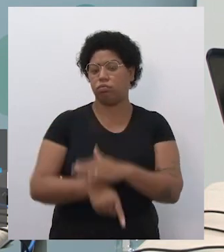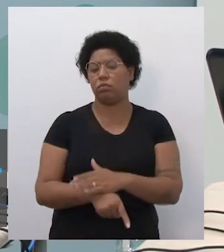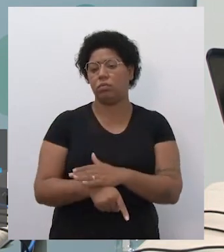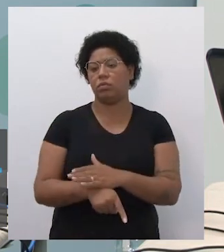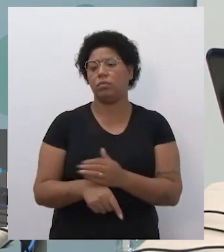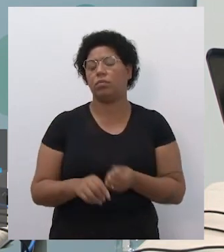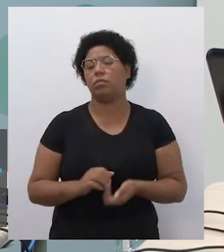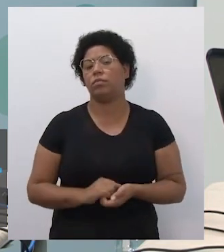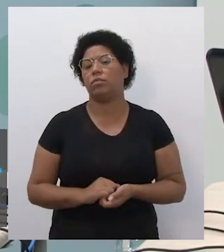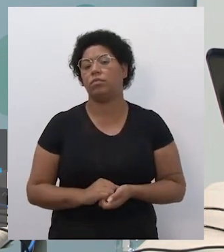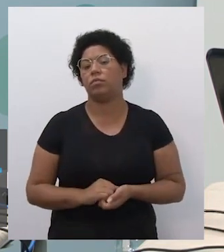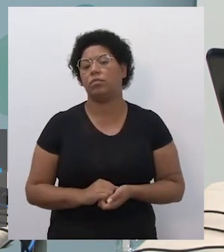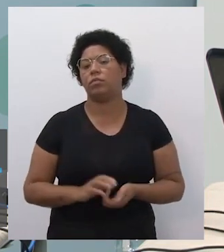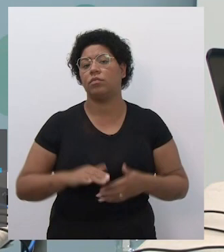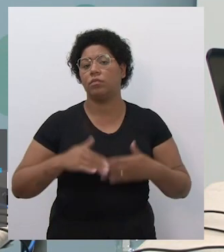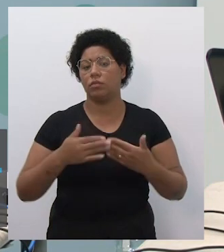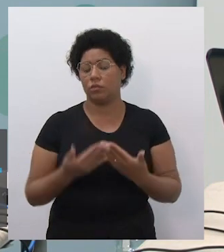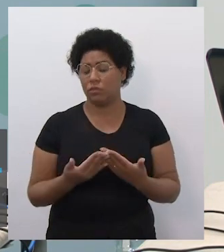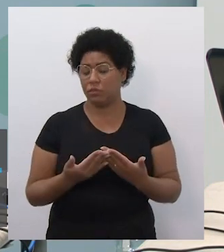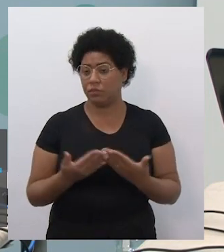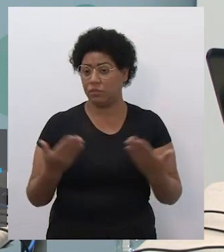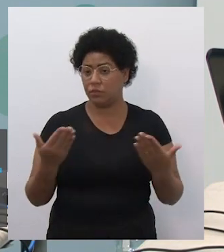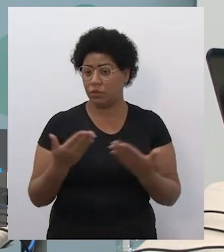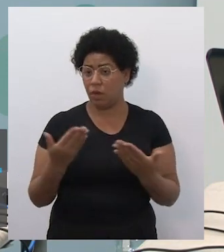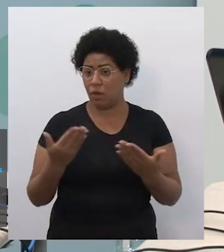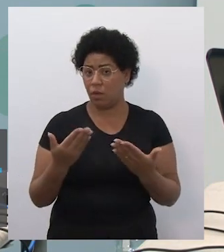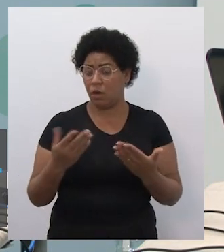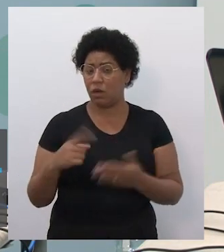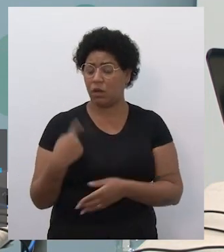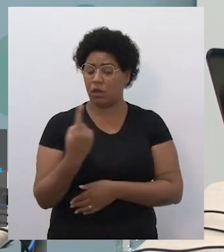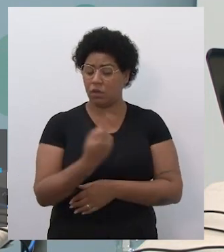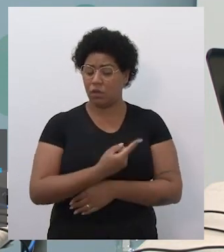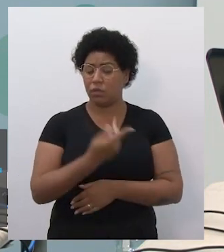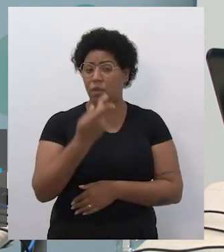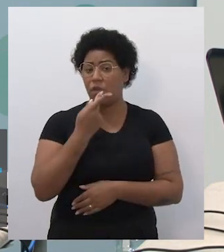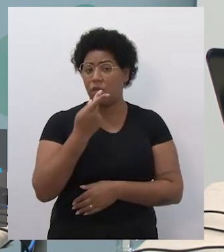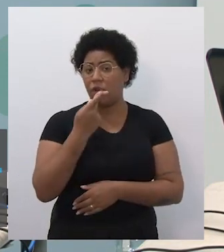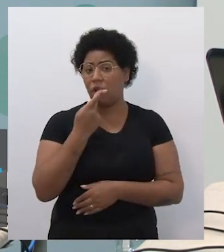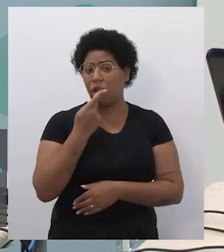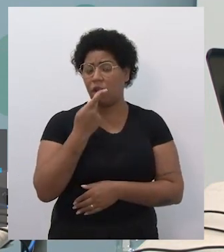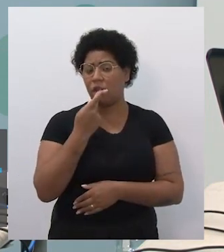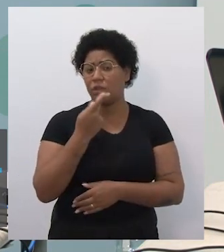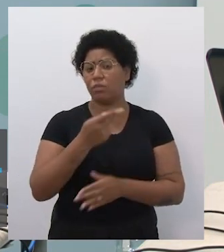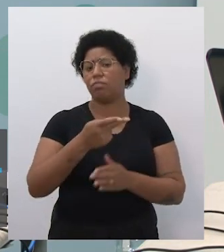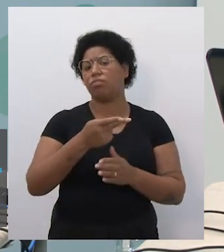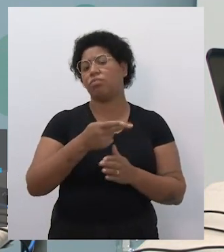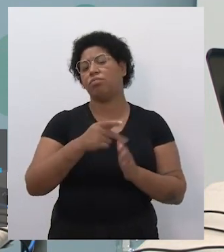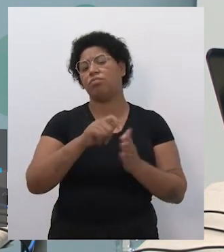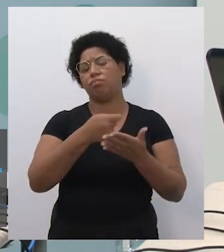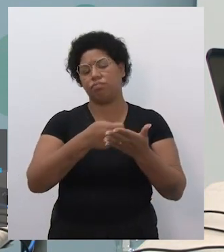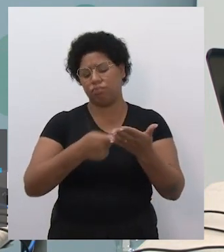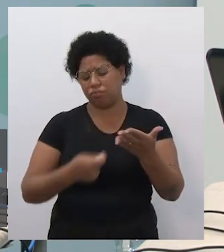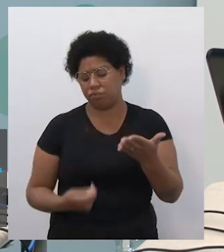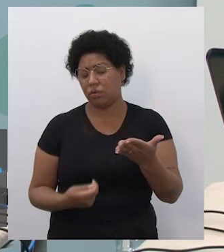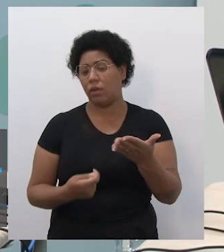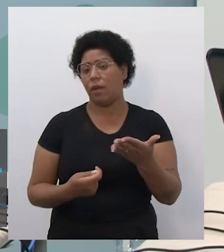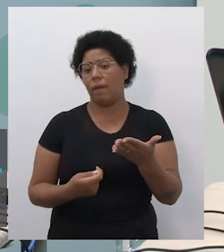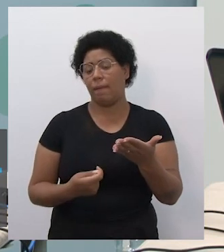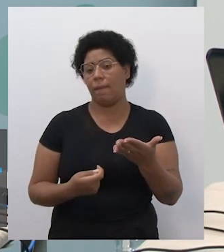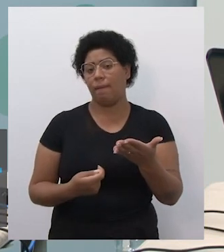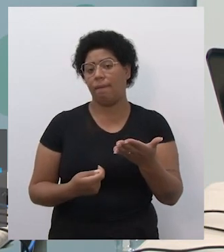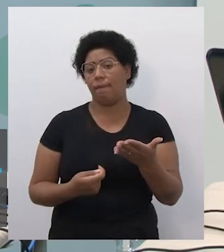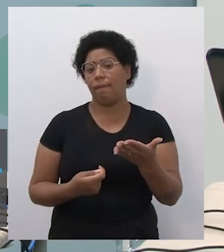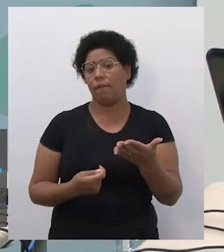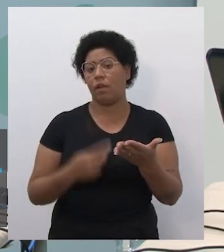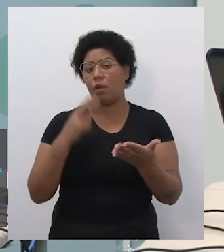Pois é. Então, a nossa ideia nesse momento é retomar esse rascunho, retomar as anotações, se possível, com um